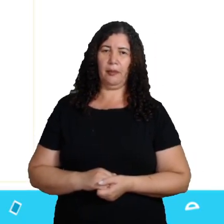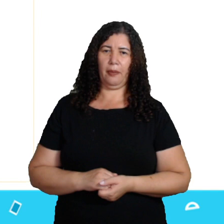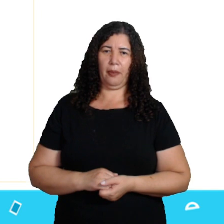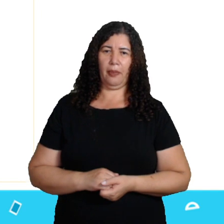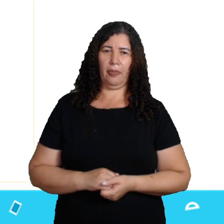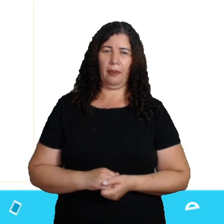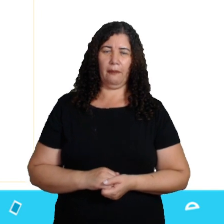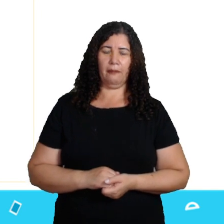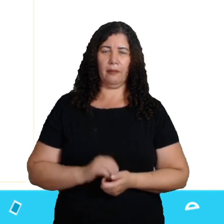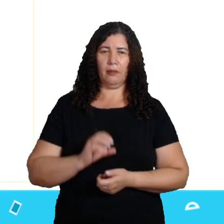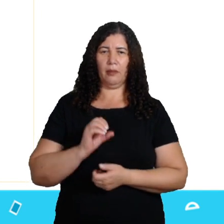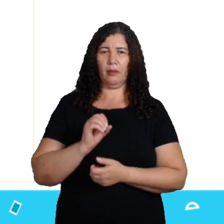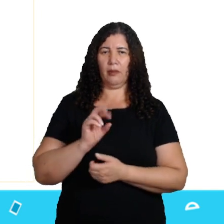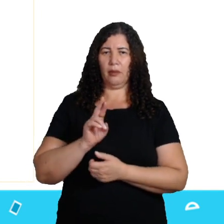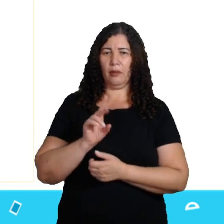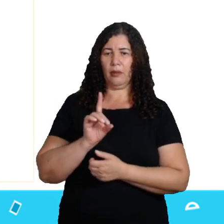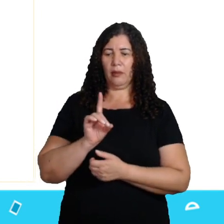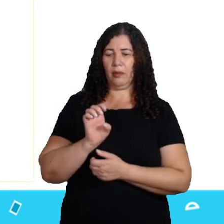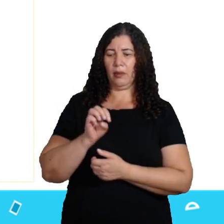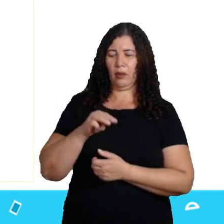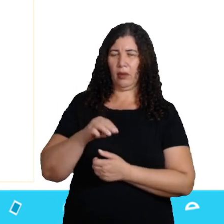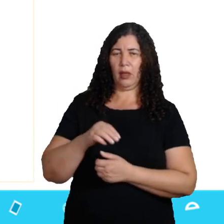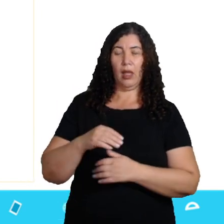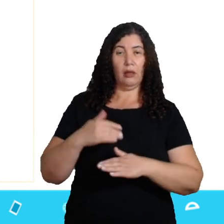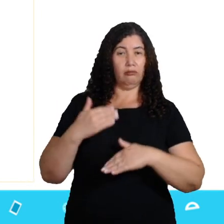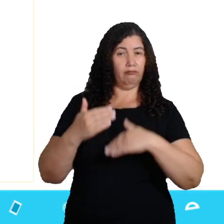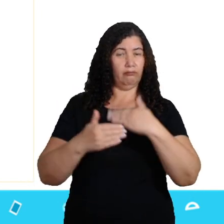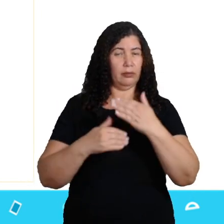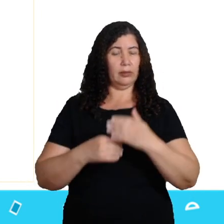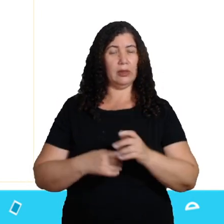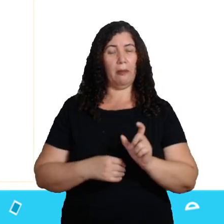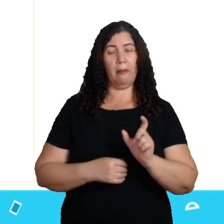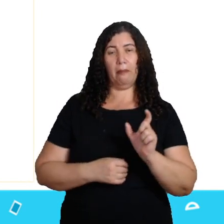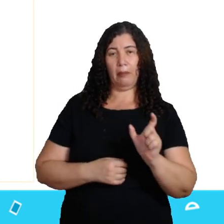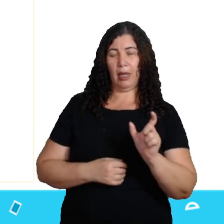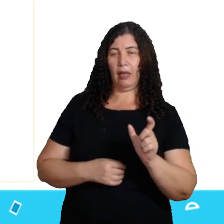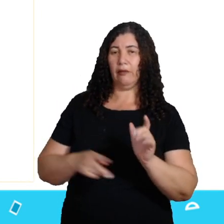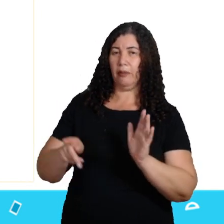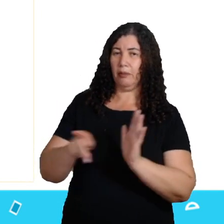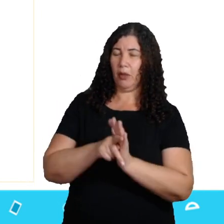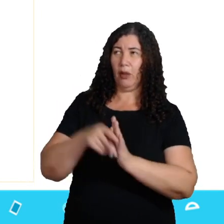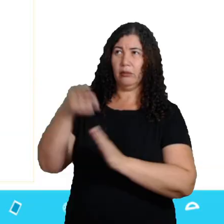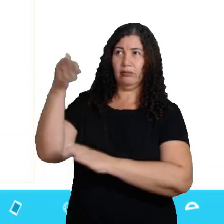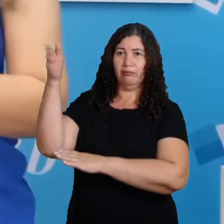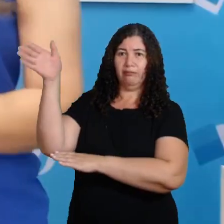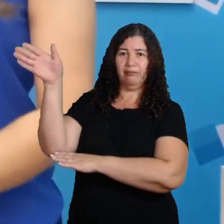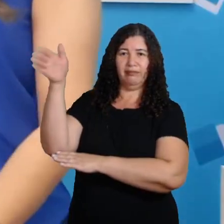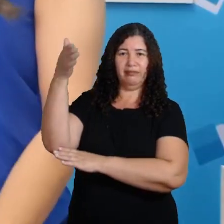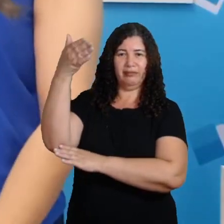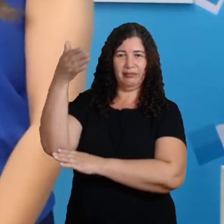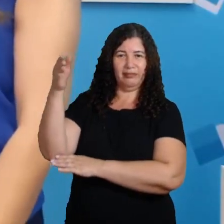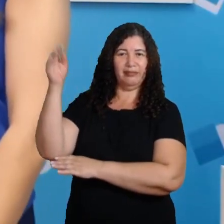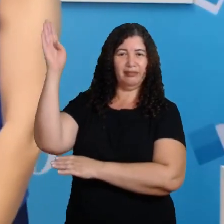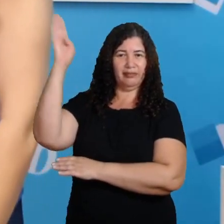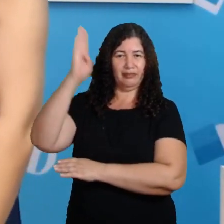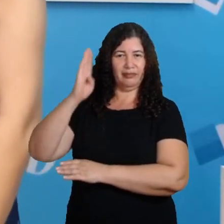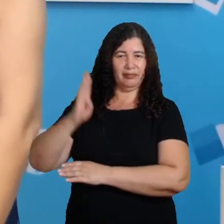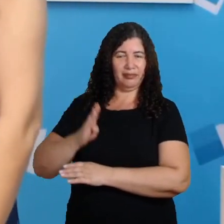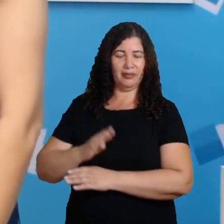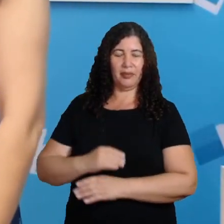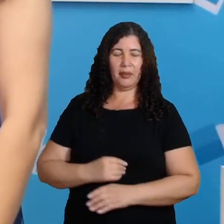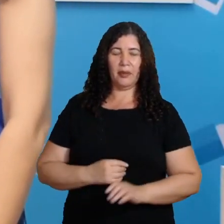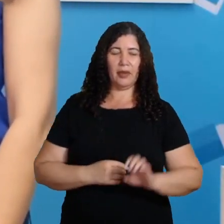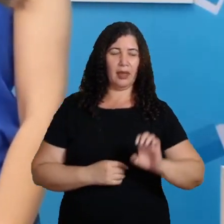e progresso. Essas são palavras da bandeira brasileira. Essas